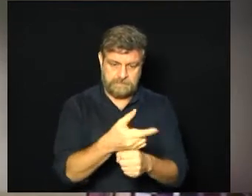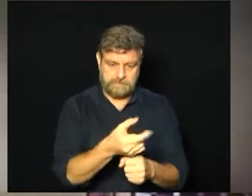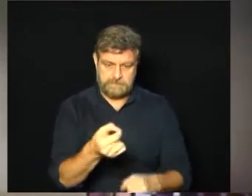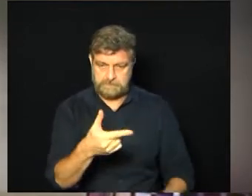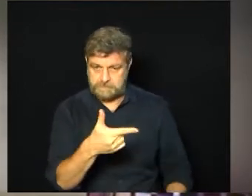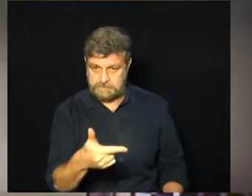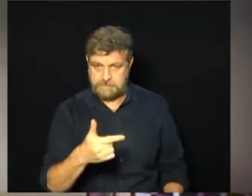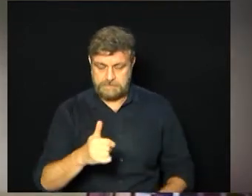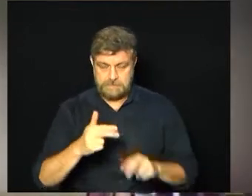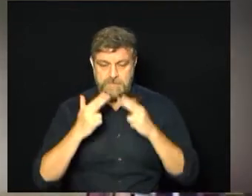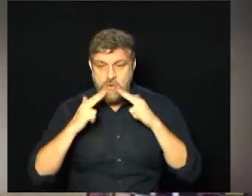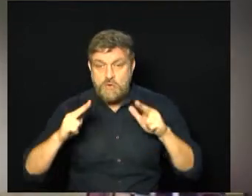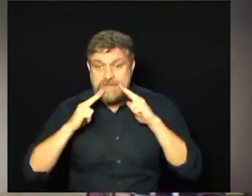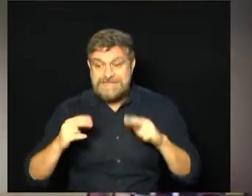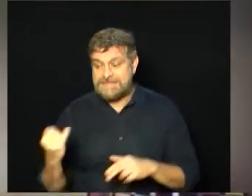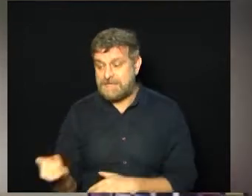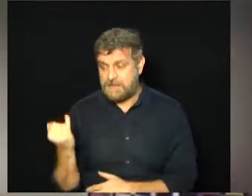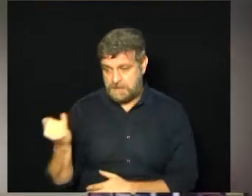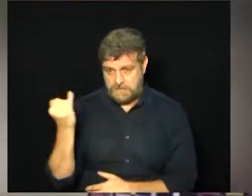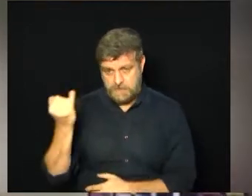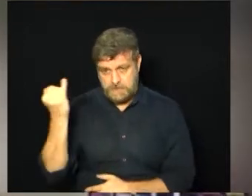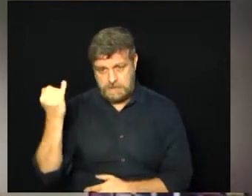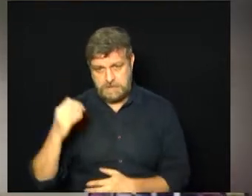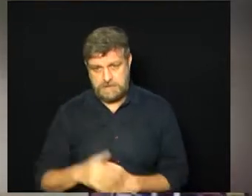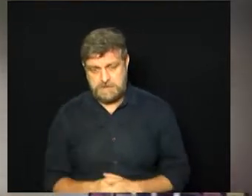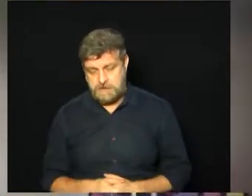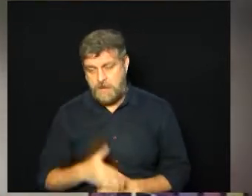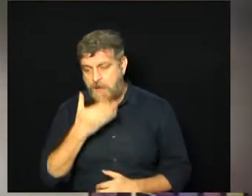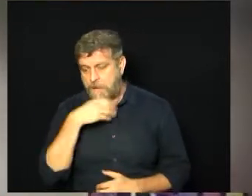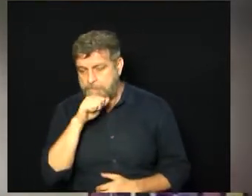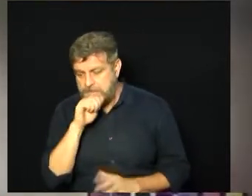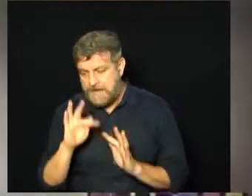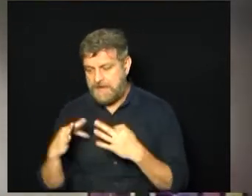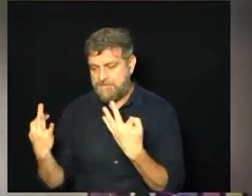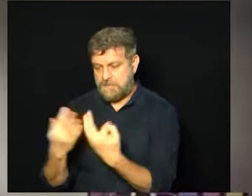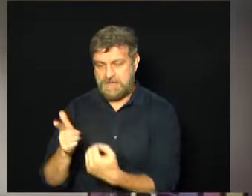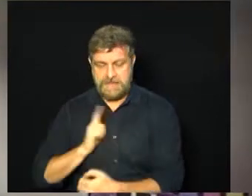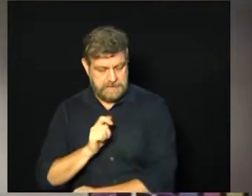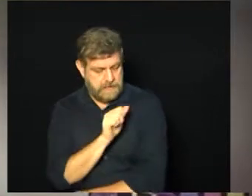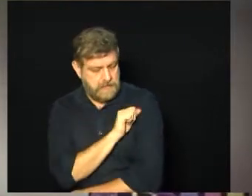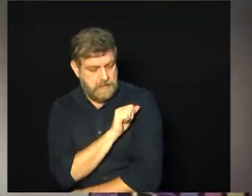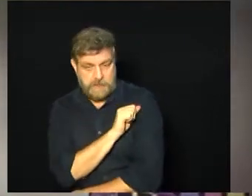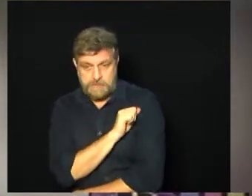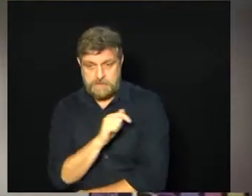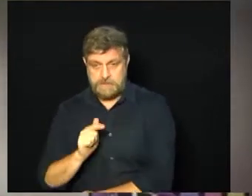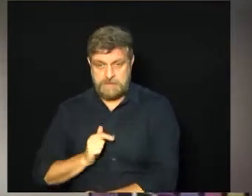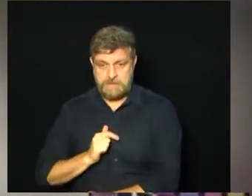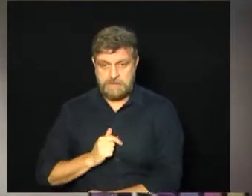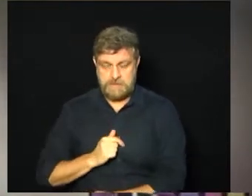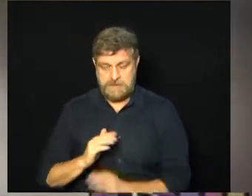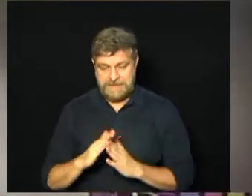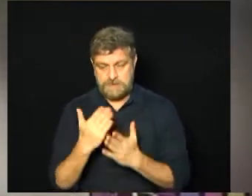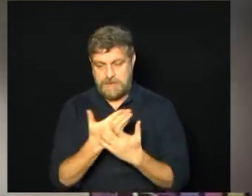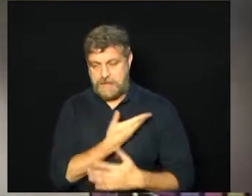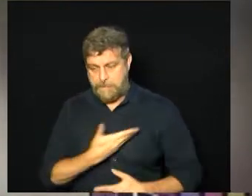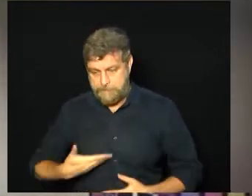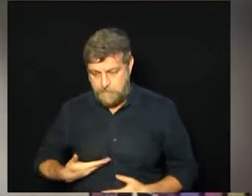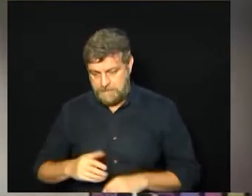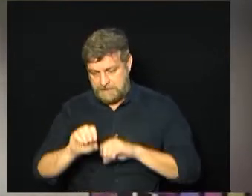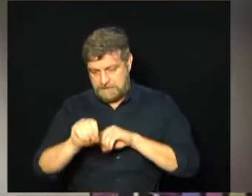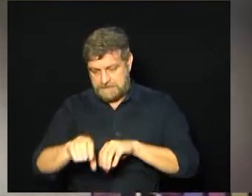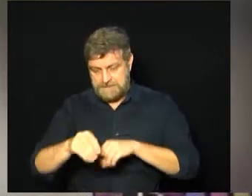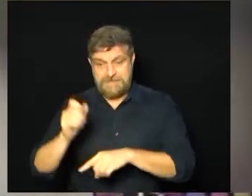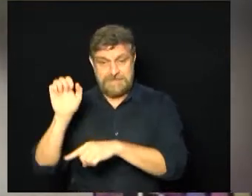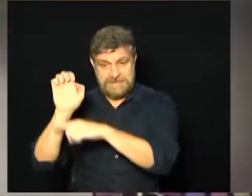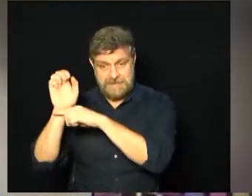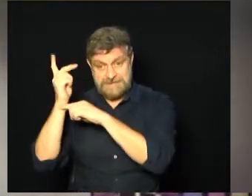Essa é uma notícia importante para pais e parentes de alunos e os próprios alunos da rede pública de ensino em São